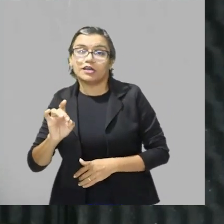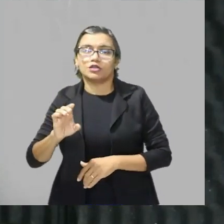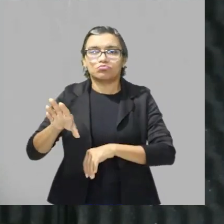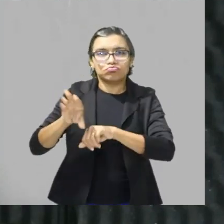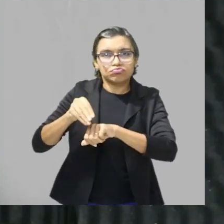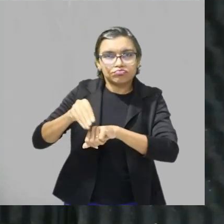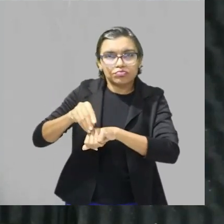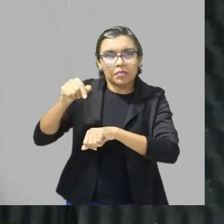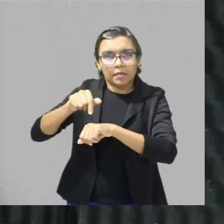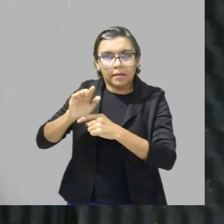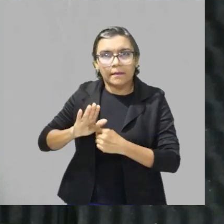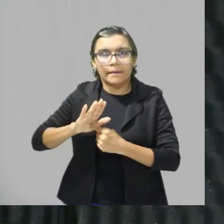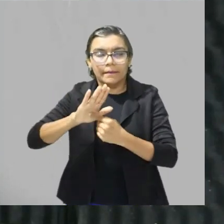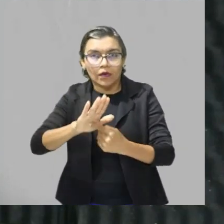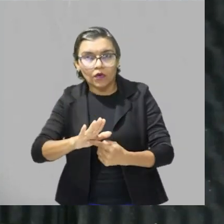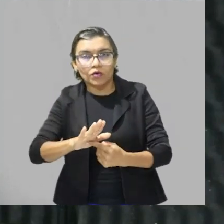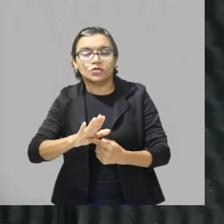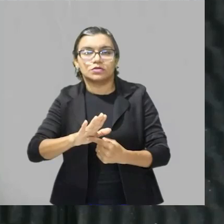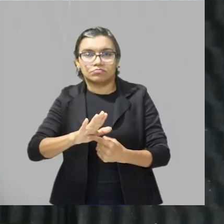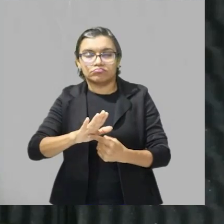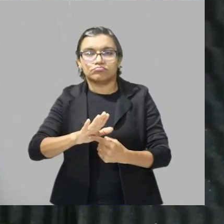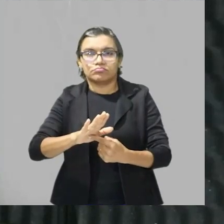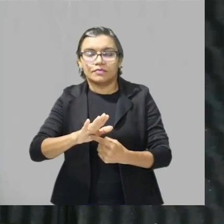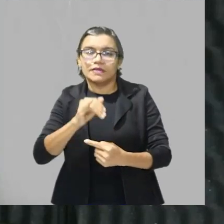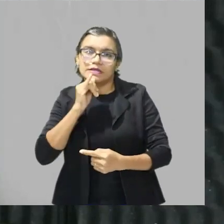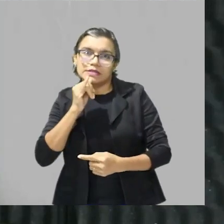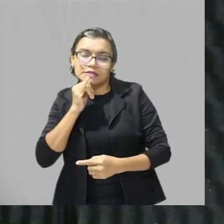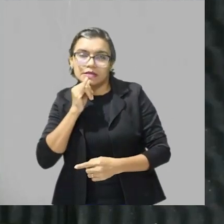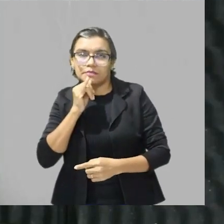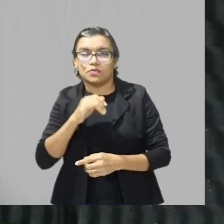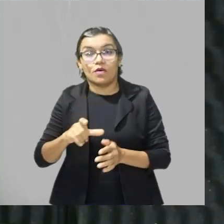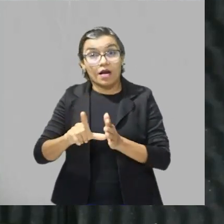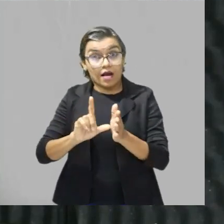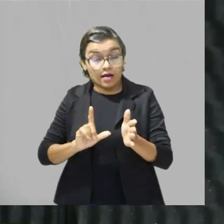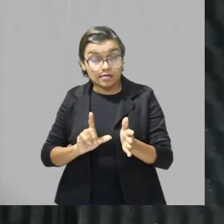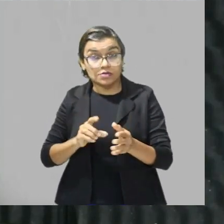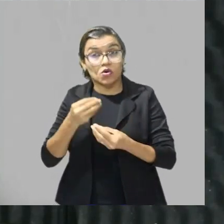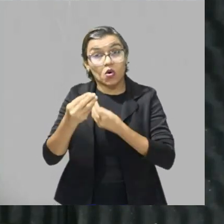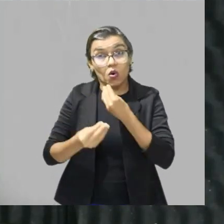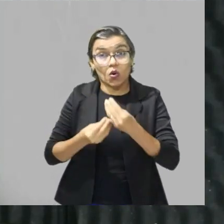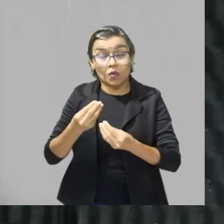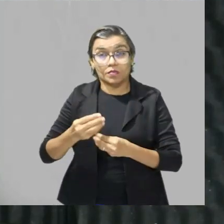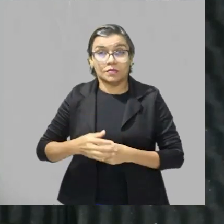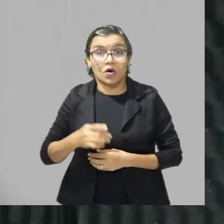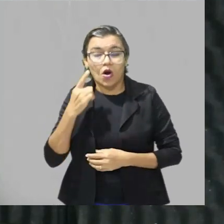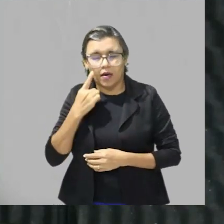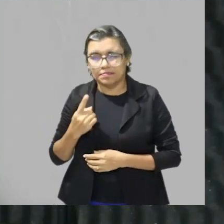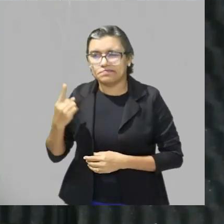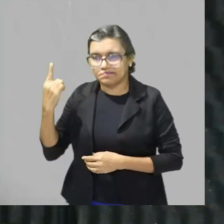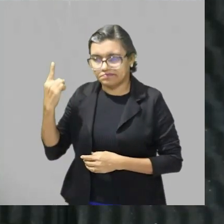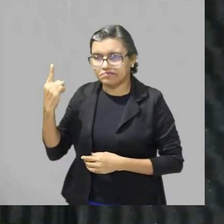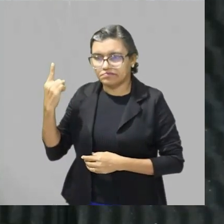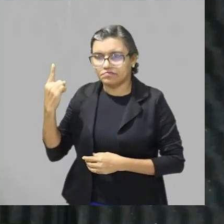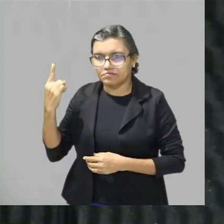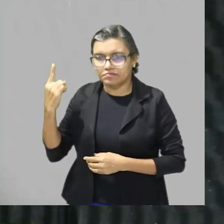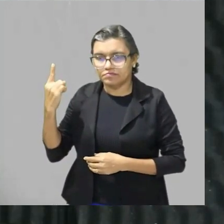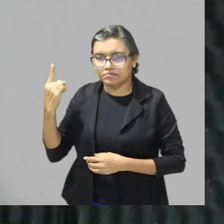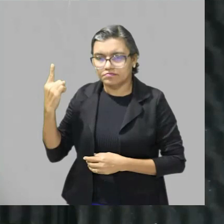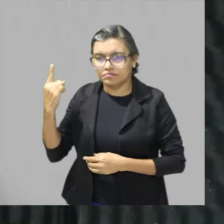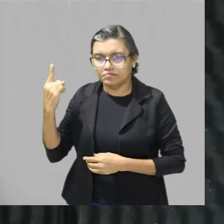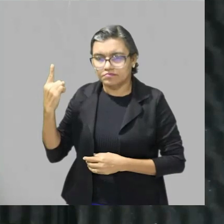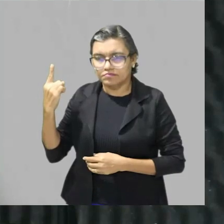no conhecimento que mostra o caráter errôneo ou insuficiente de conhecimentos anteriores não remete esses últimos para as trevas